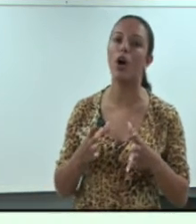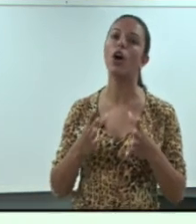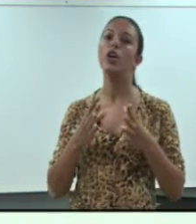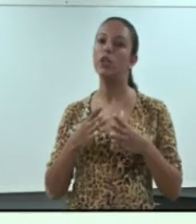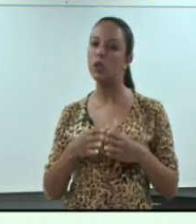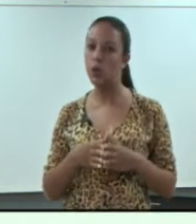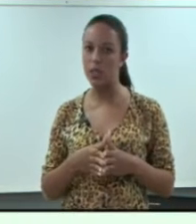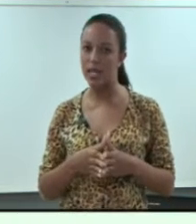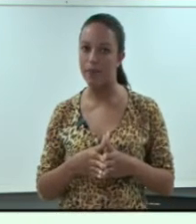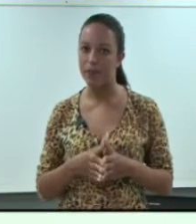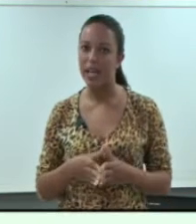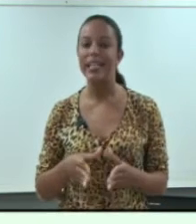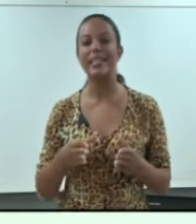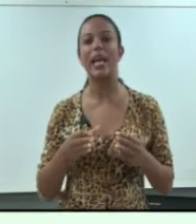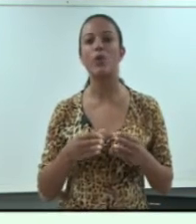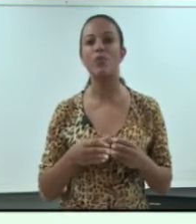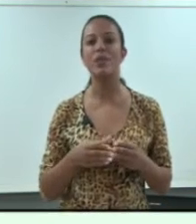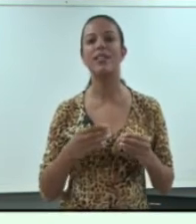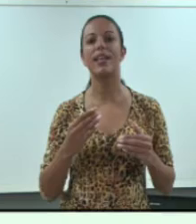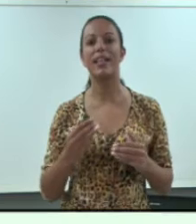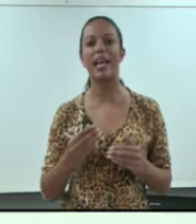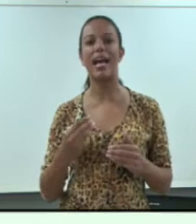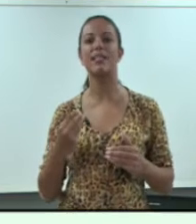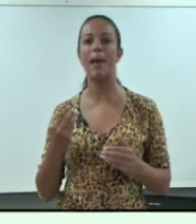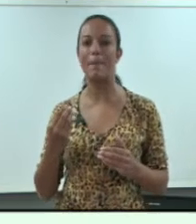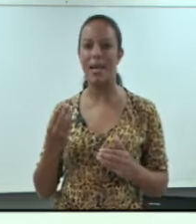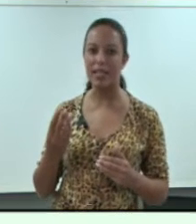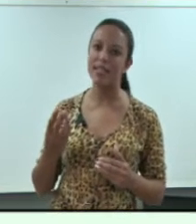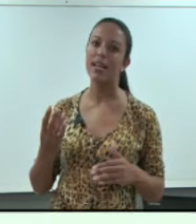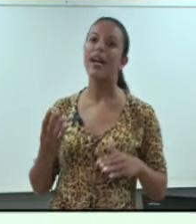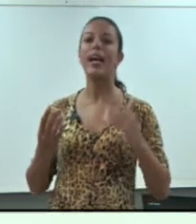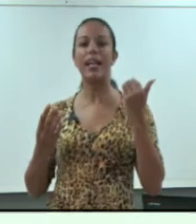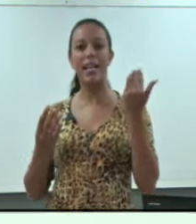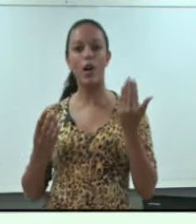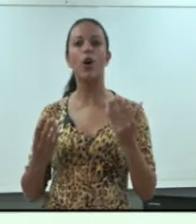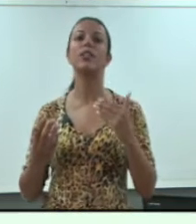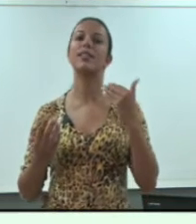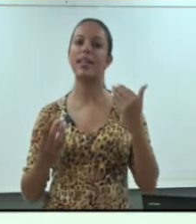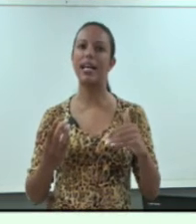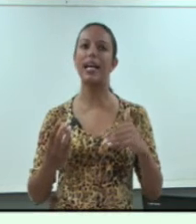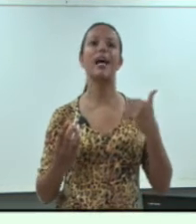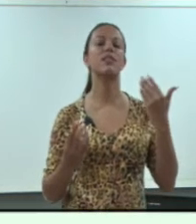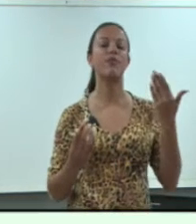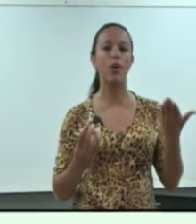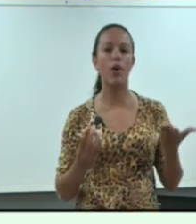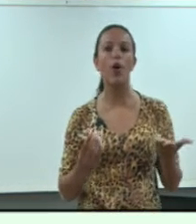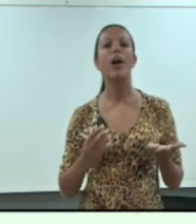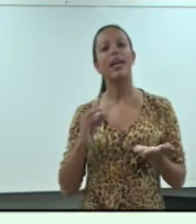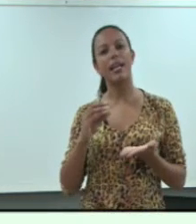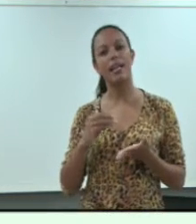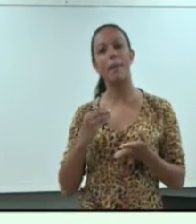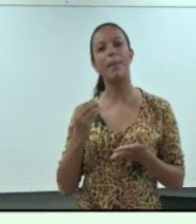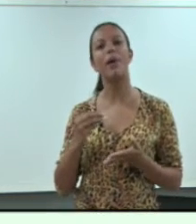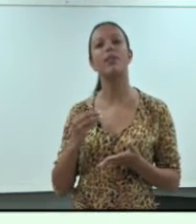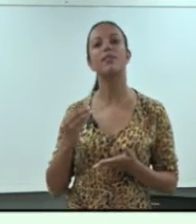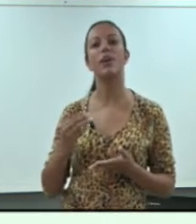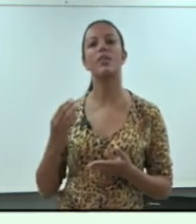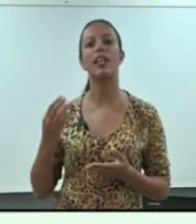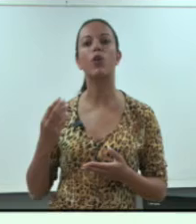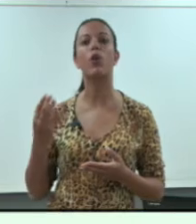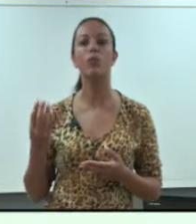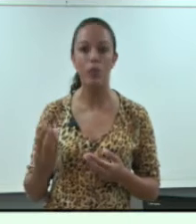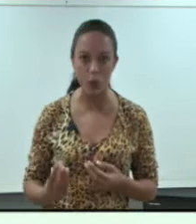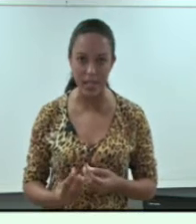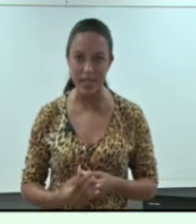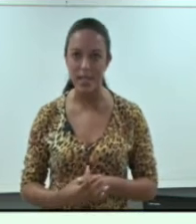se reproduza tem umas que tem as sementes e tem outras que tem as flores que também